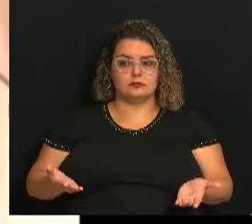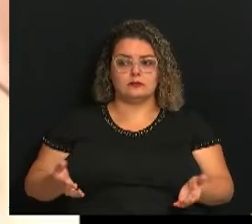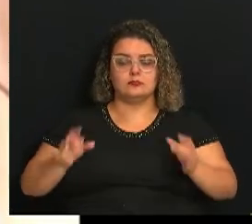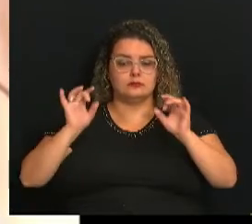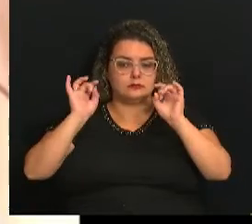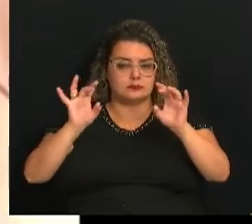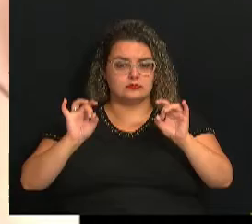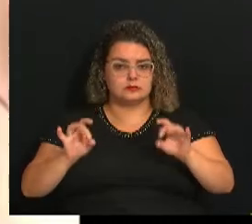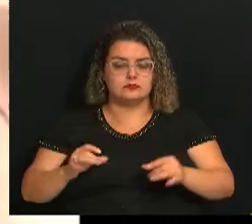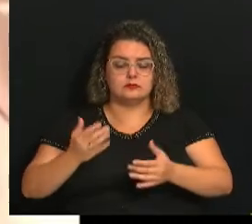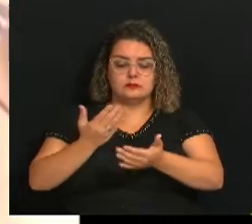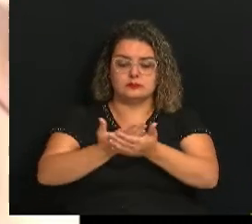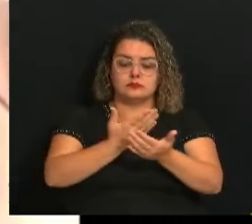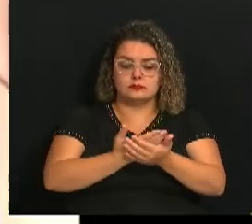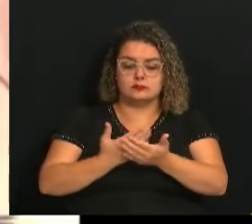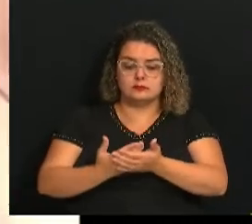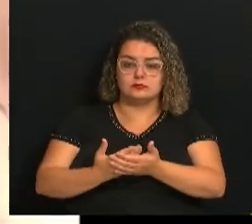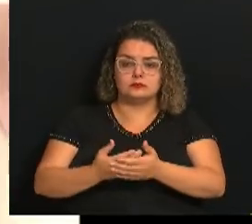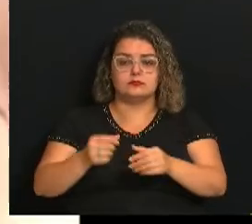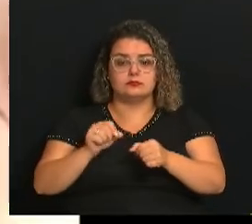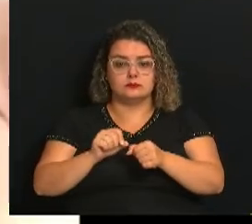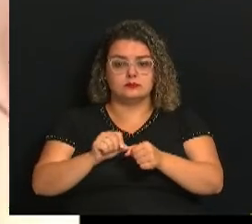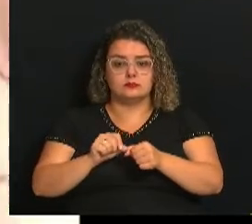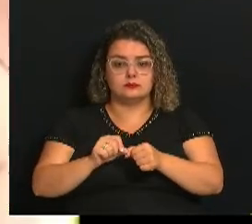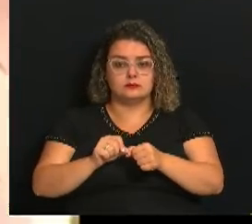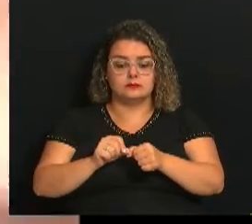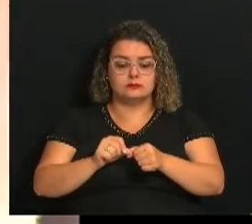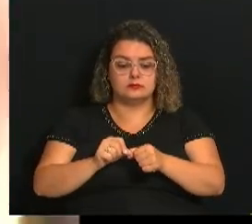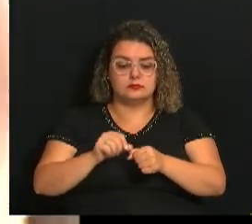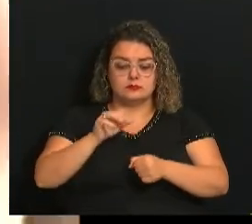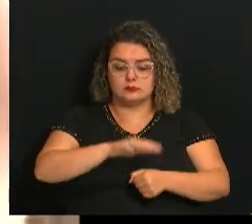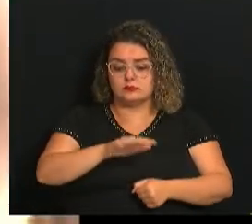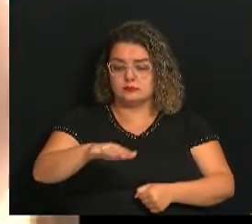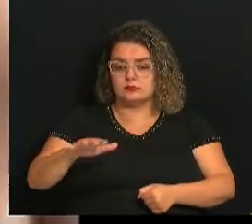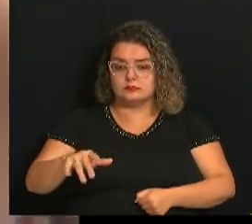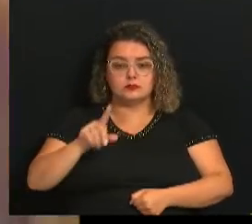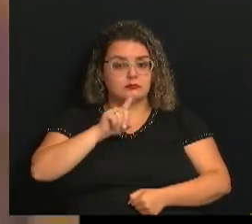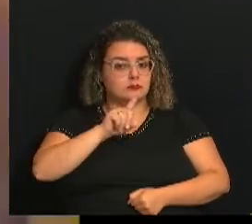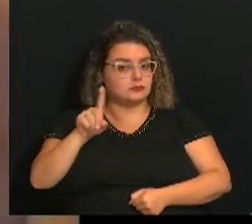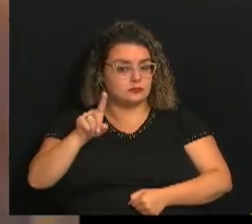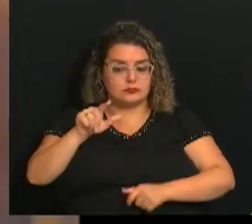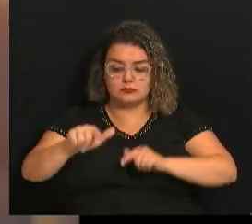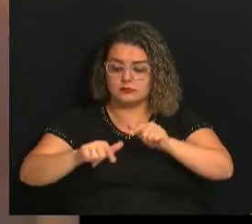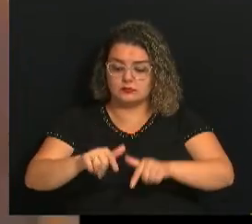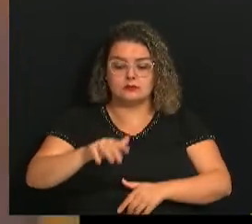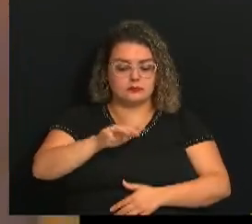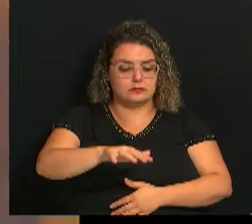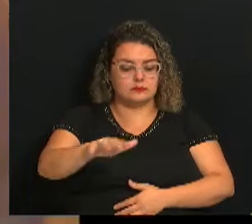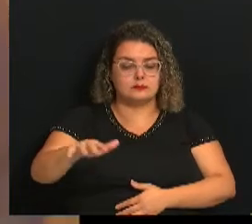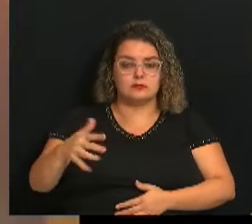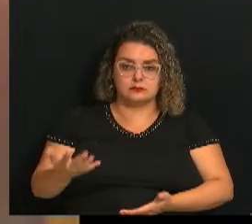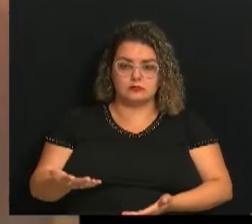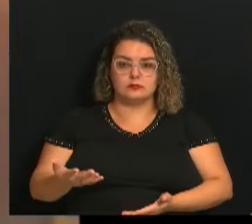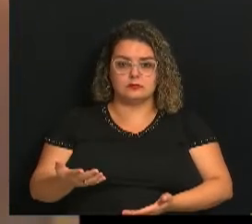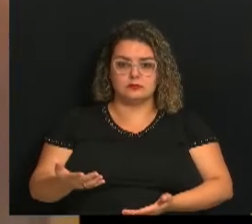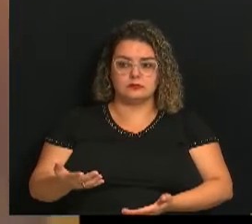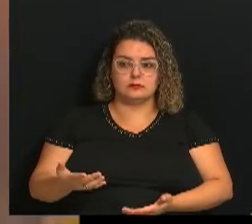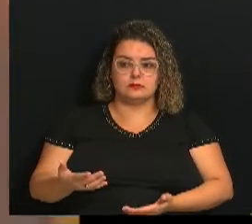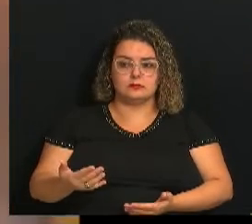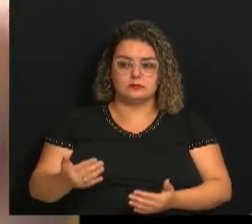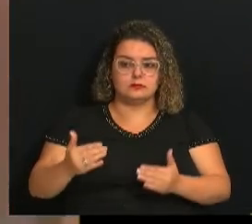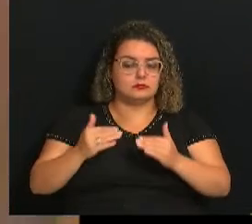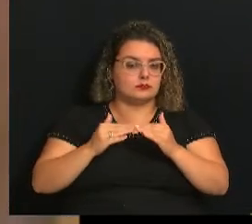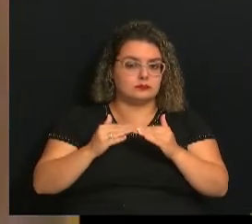especializaram, estudaram para fazer determinadas funções e não estão no seu holerite compatíveis com